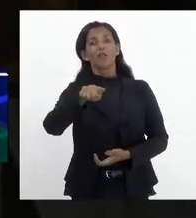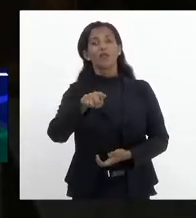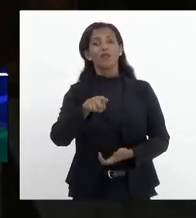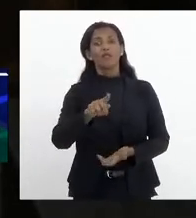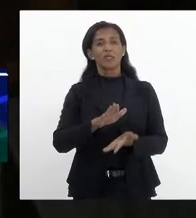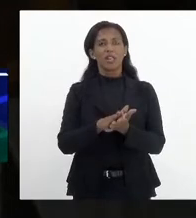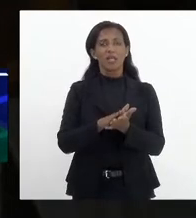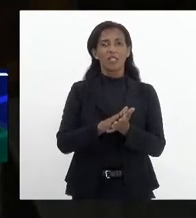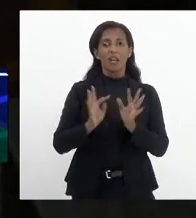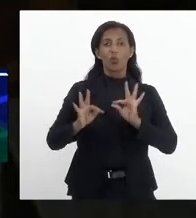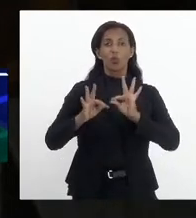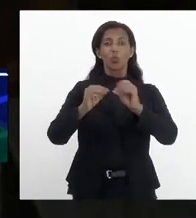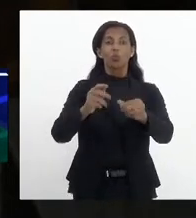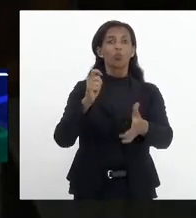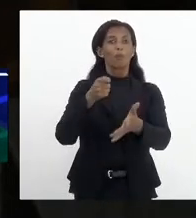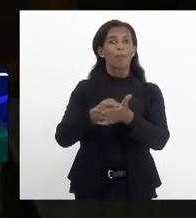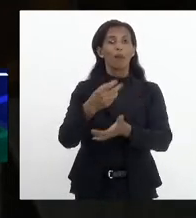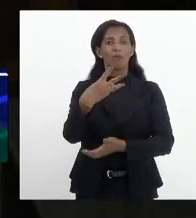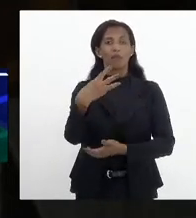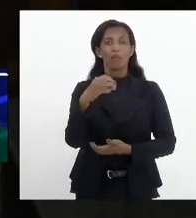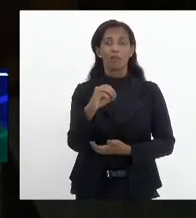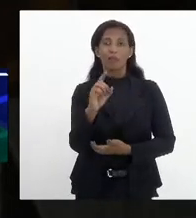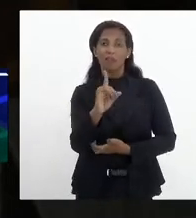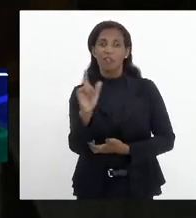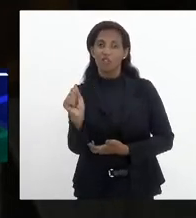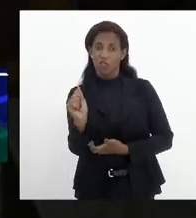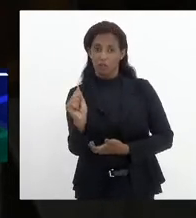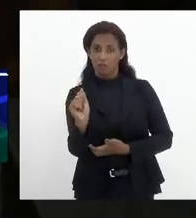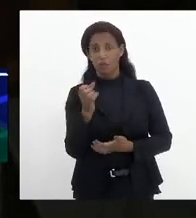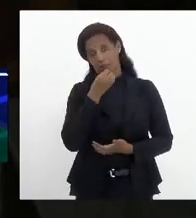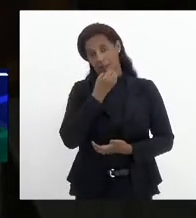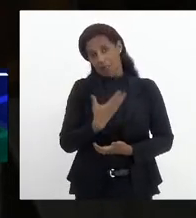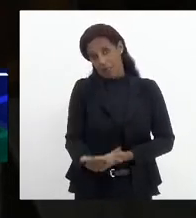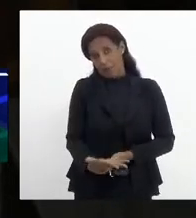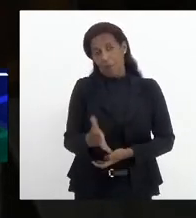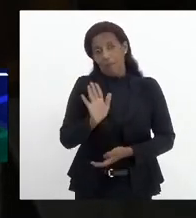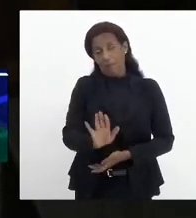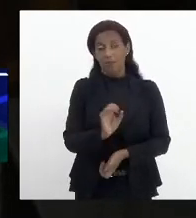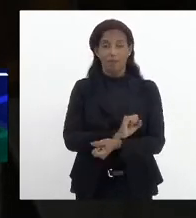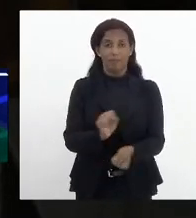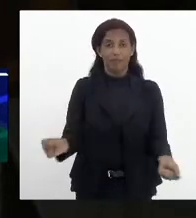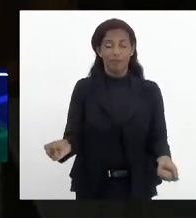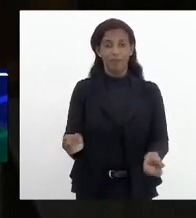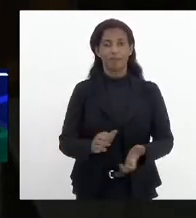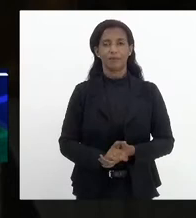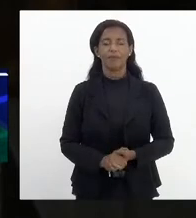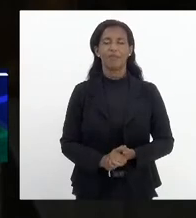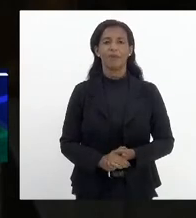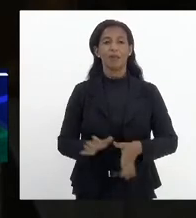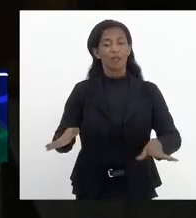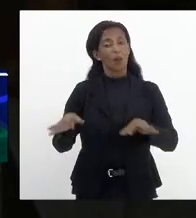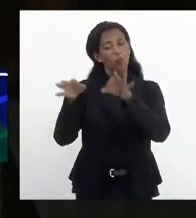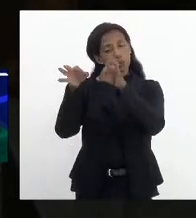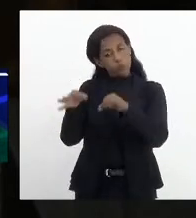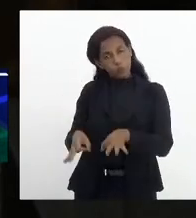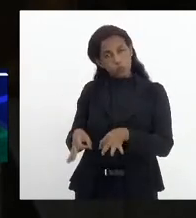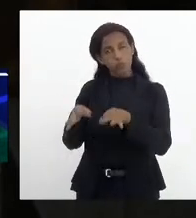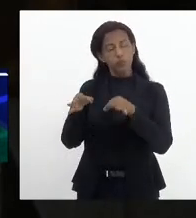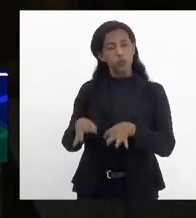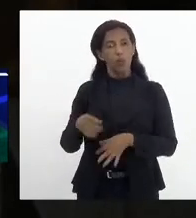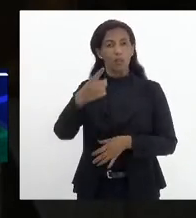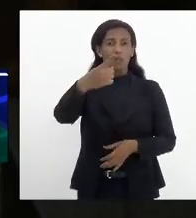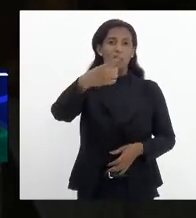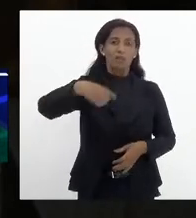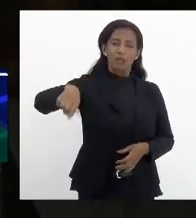faturas todas pagas em 30 dias. Seria o ideal, mas é quase impossível. Então seria justo que